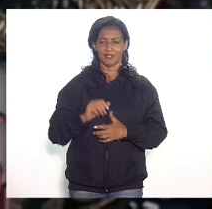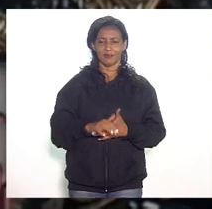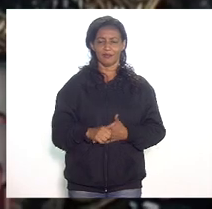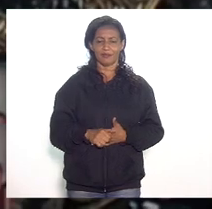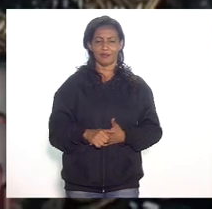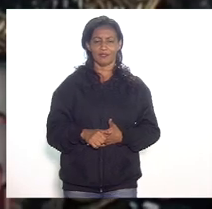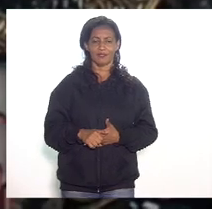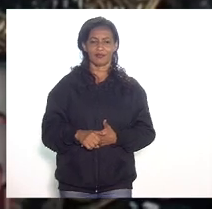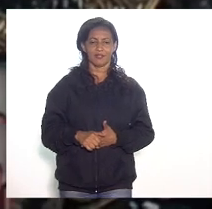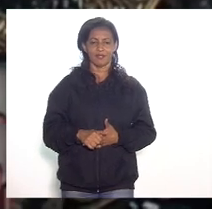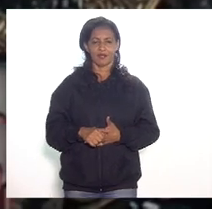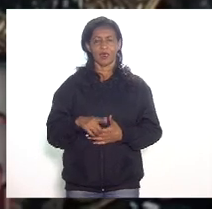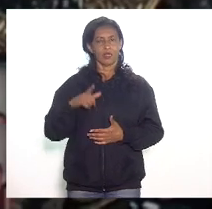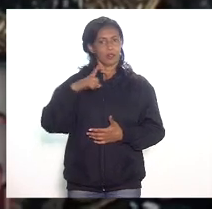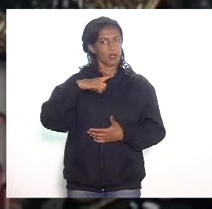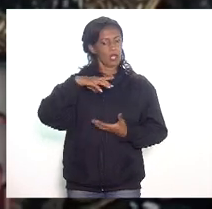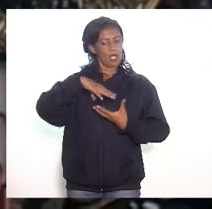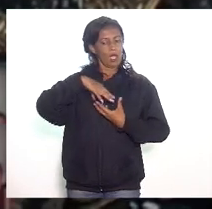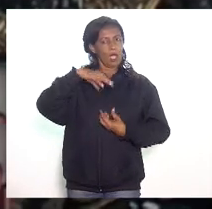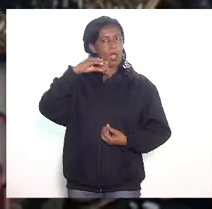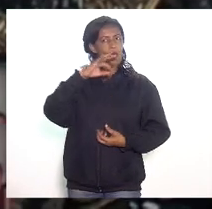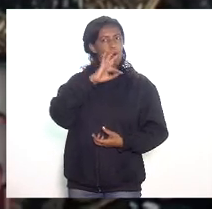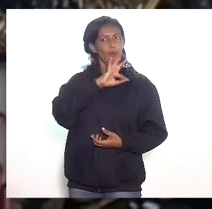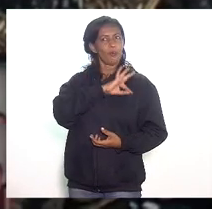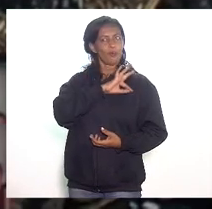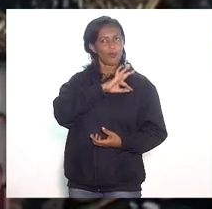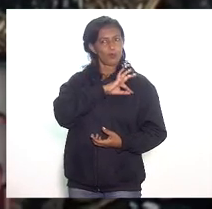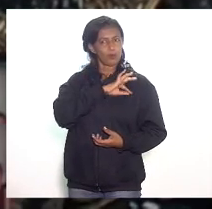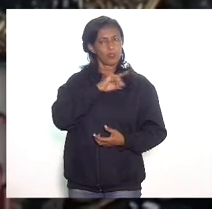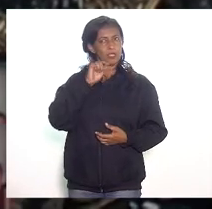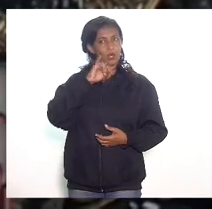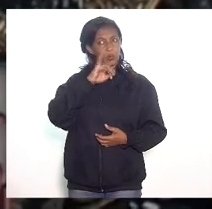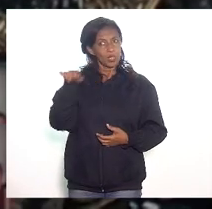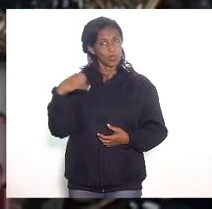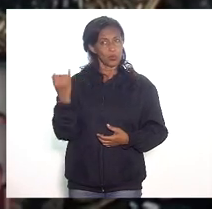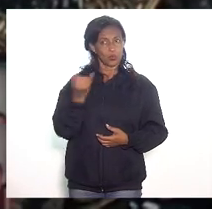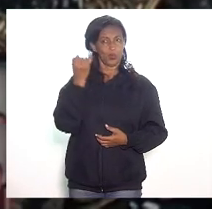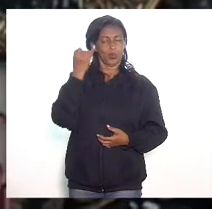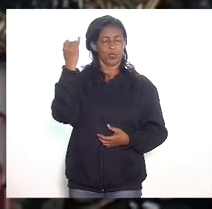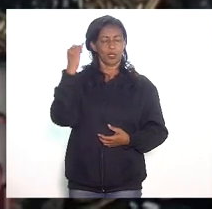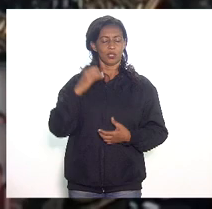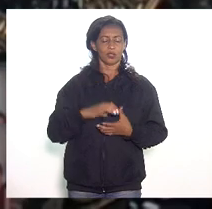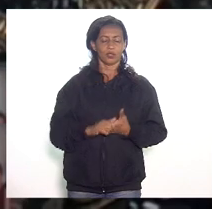Vando Família tem a alma policial e isso que importa. Então, só deixar